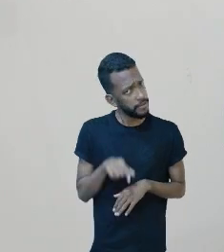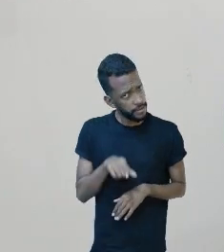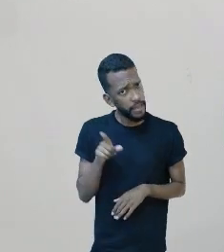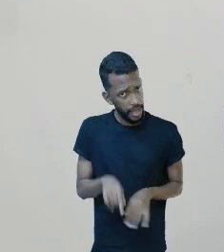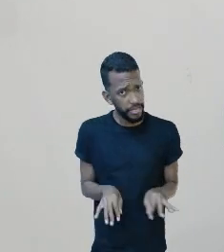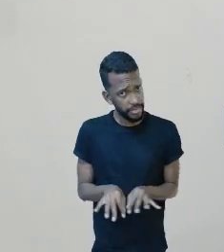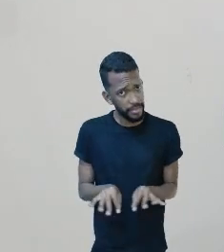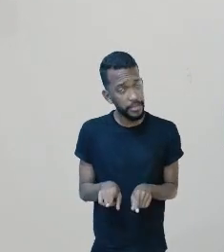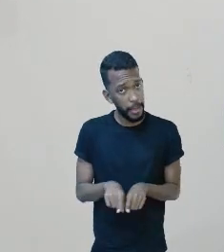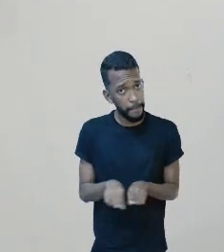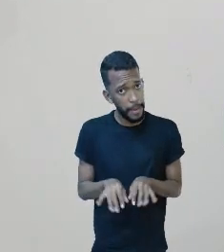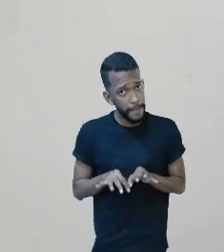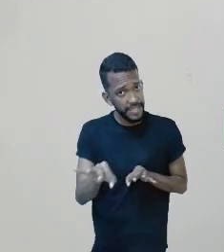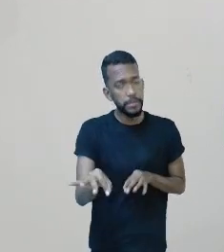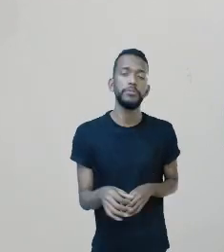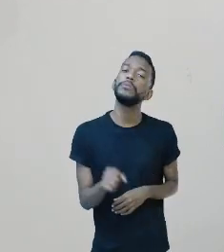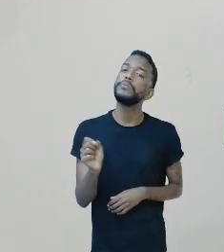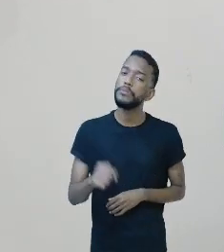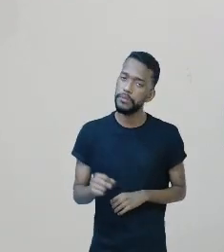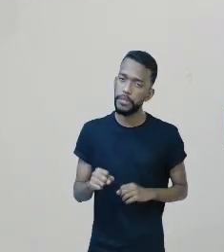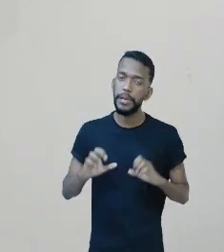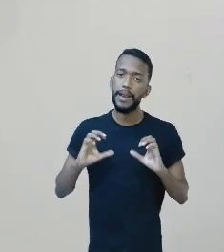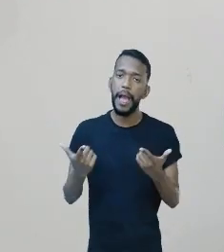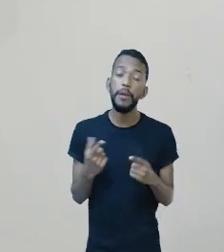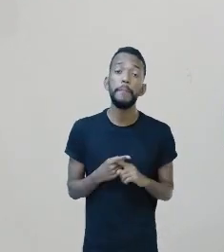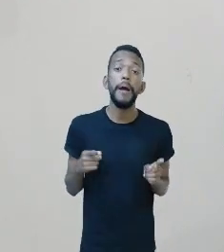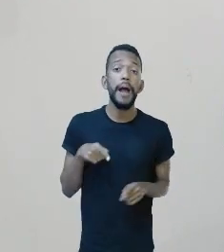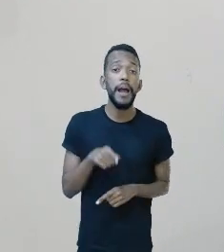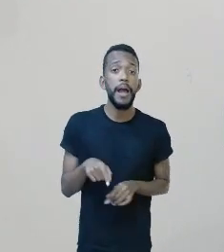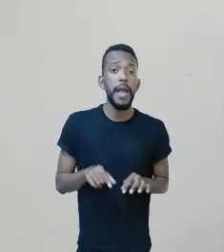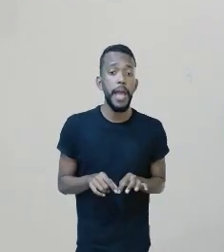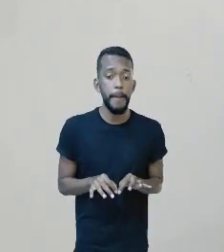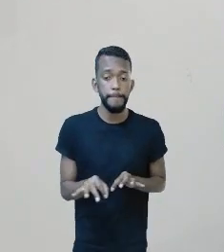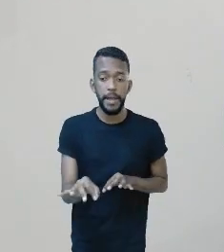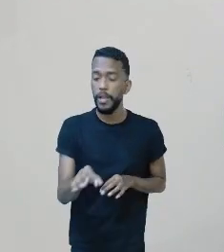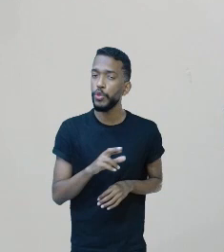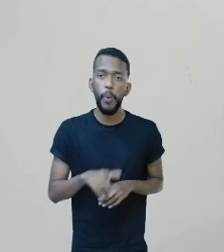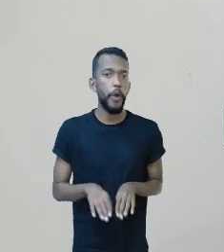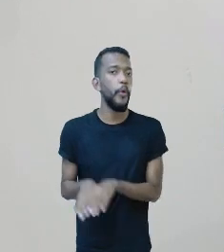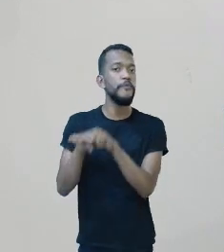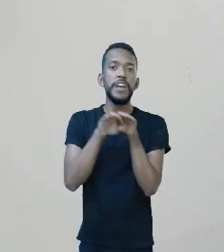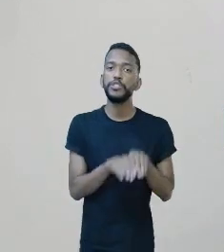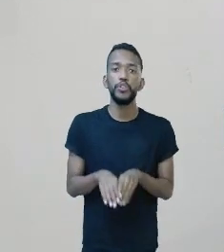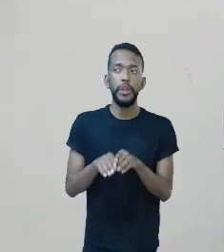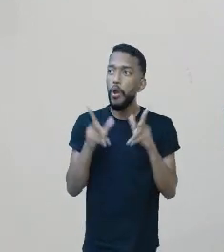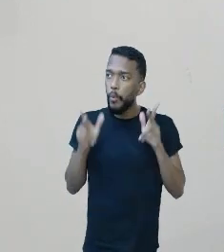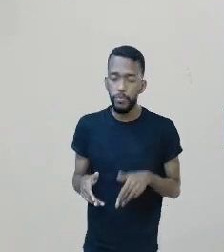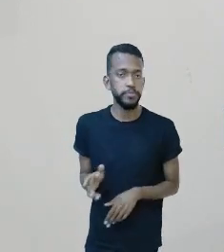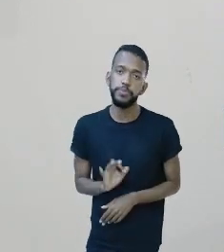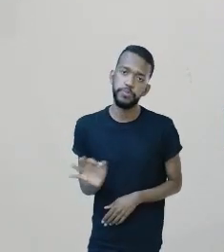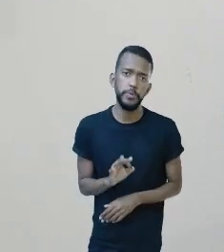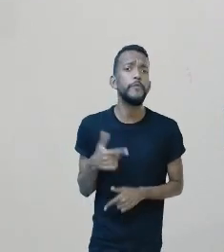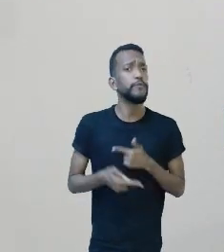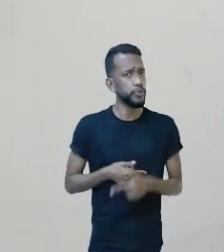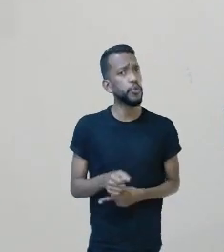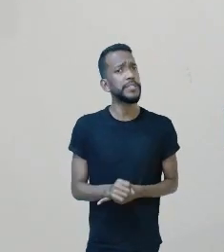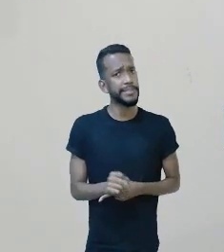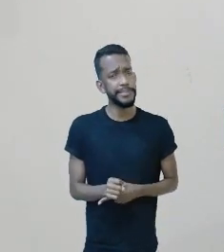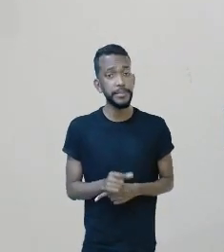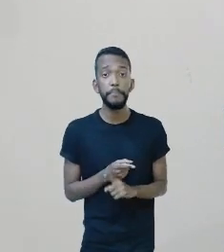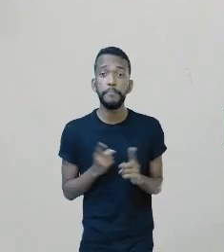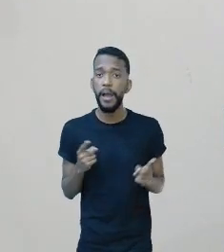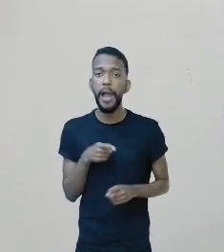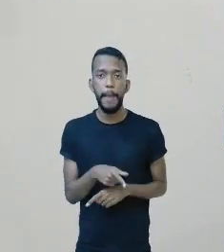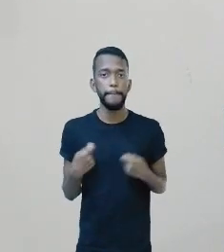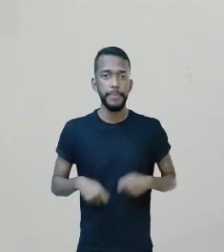é medição? Claro que é, mas é uma medição não convencional. Funciona? Funciona,